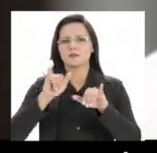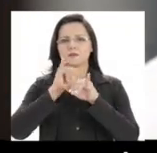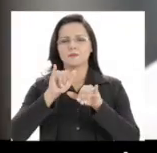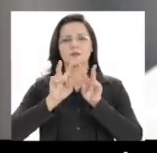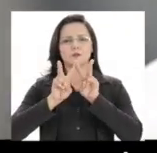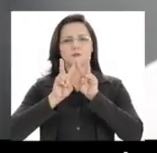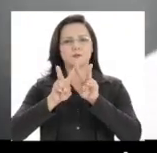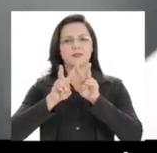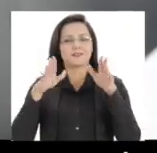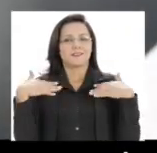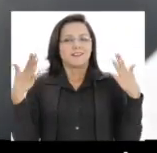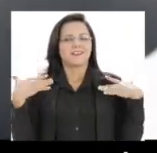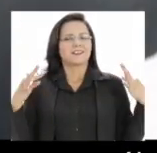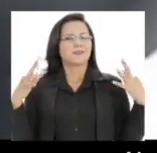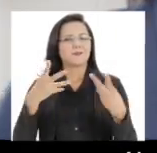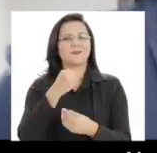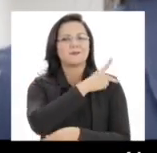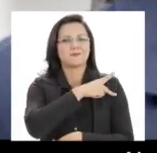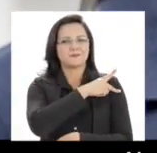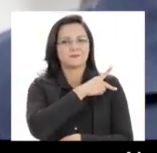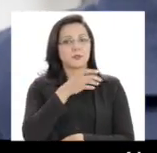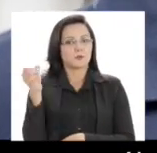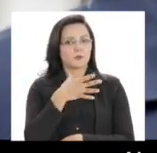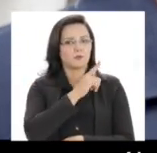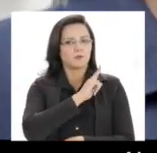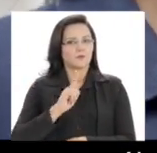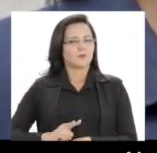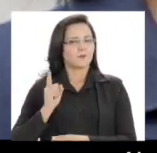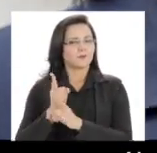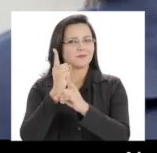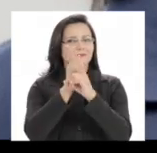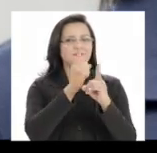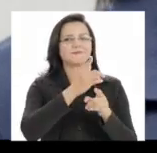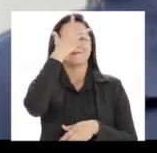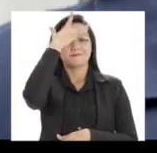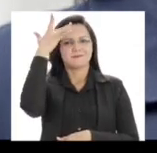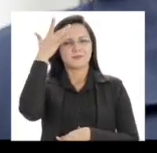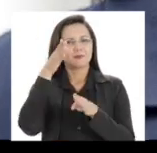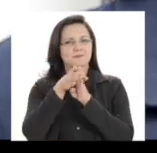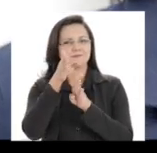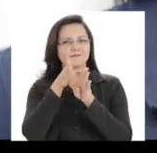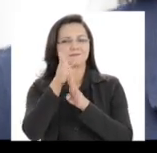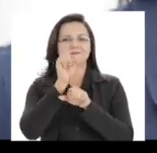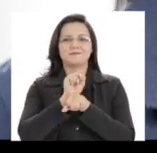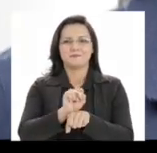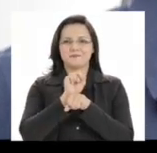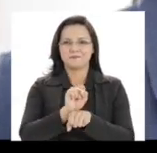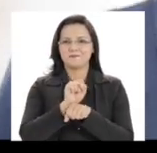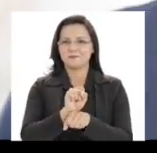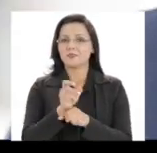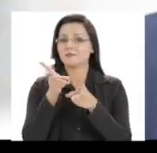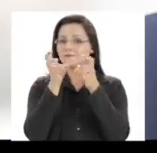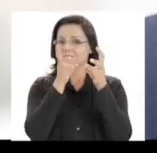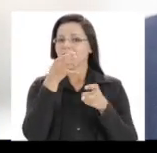A campanha de Wellington leva alegria a todo o Piauí. Nosso próximo governador vai ao encontro do povo, levando sua palavra de